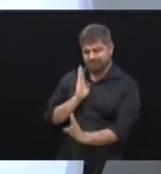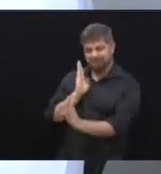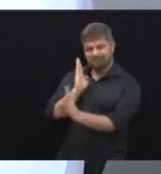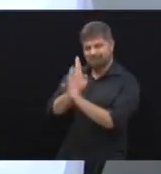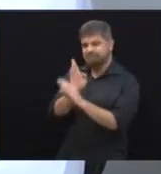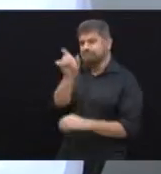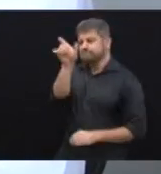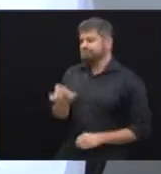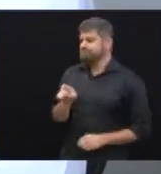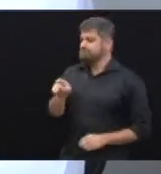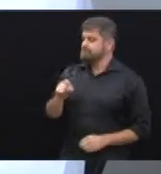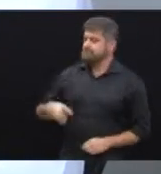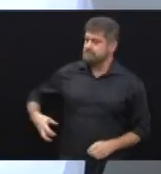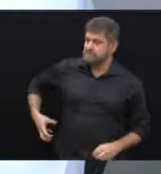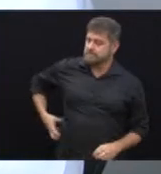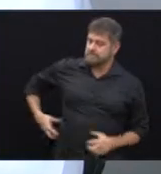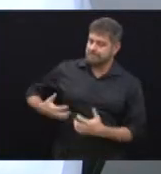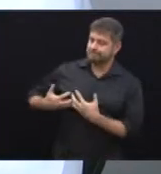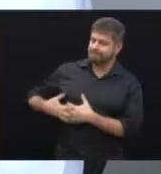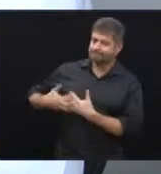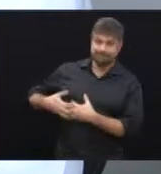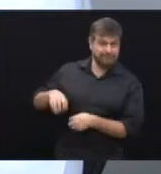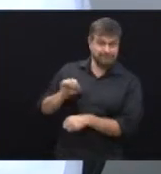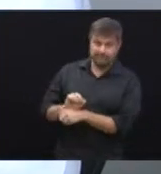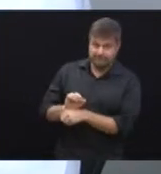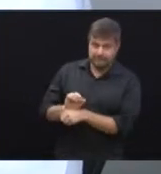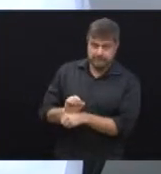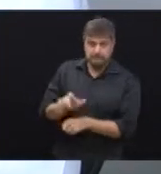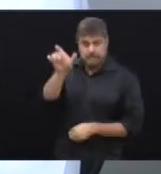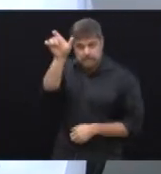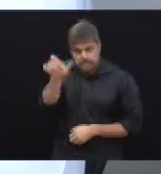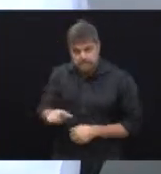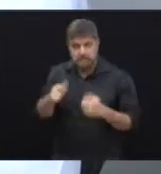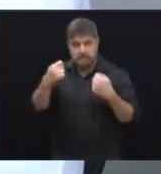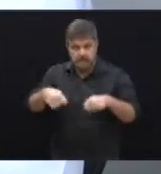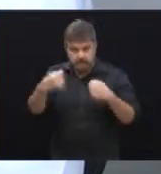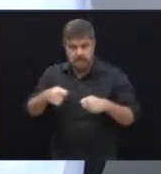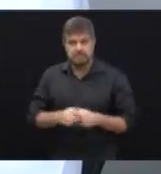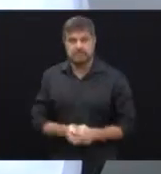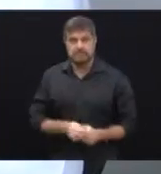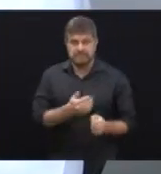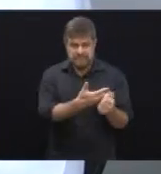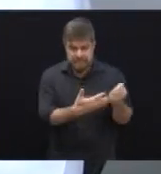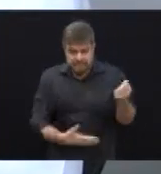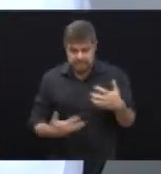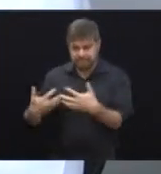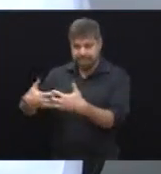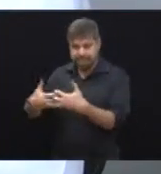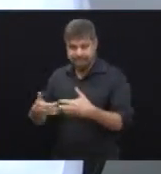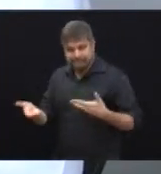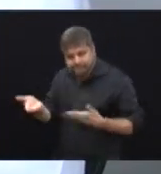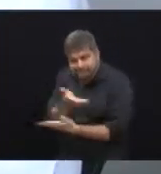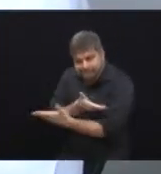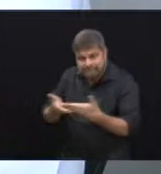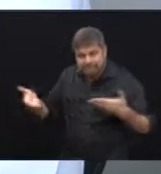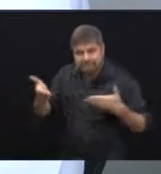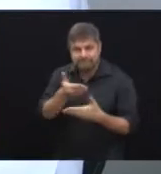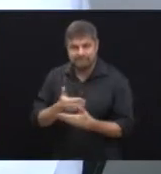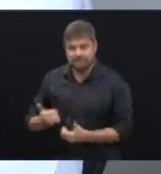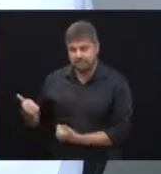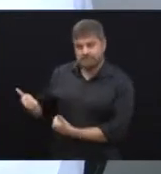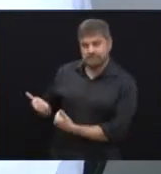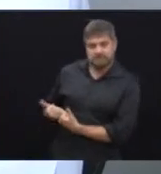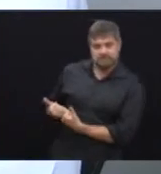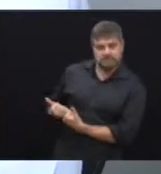que a gente detecta, né, que o rim não está funcionando, e aí que a pessoa vai precisar de uma terapia renal